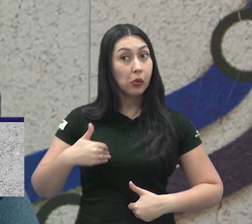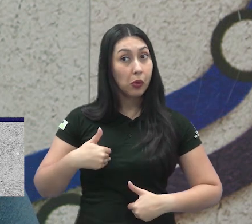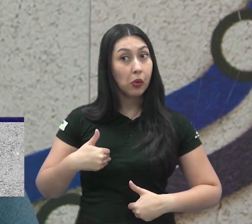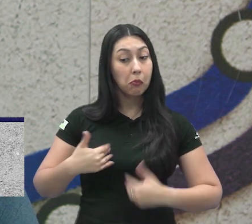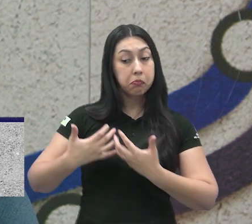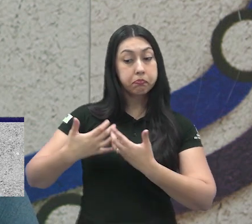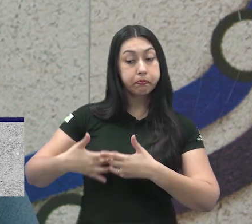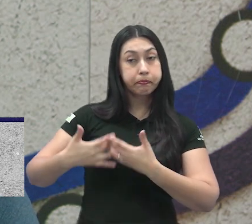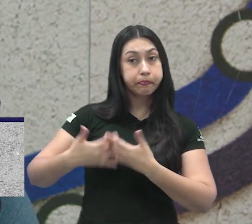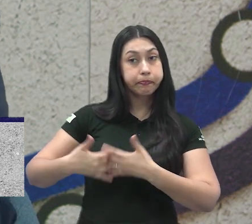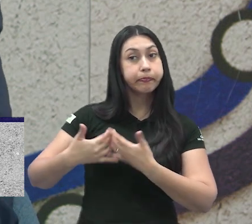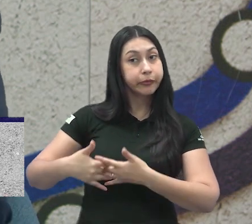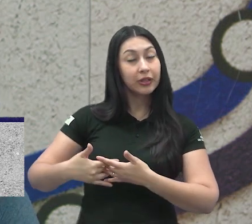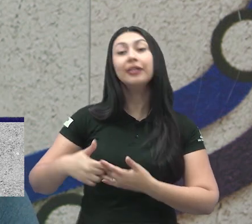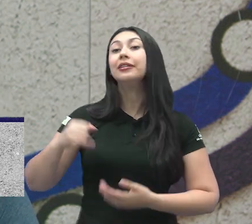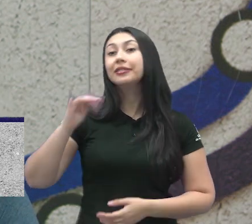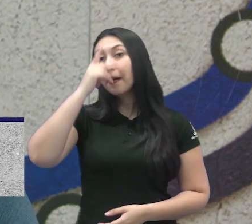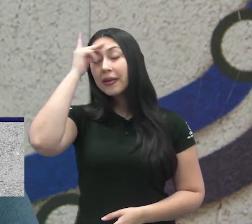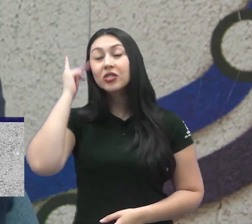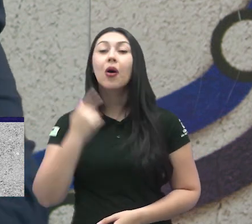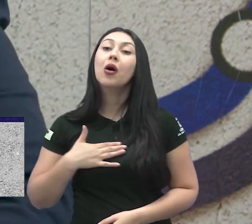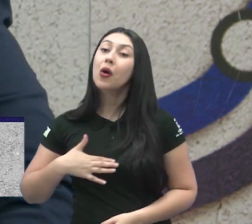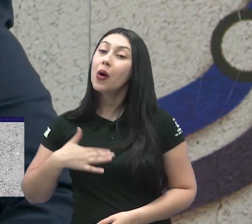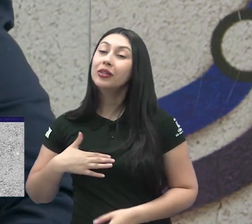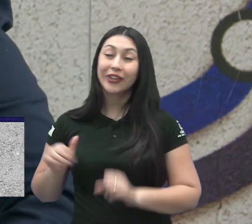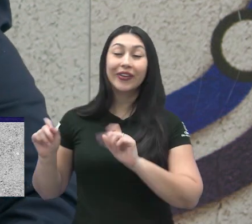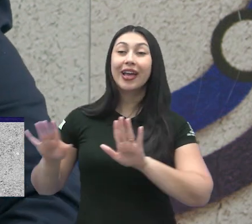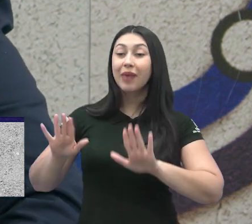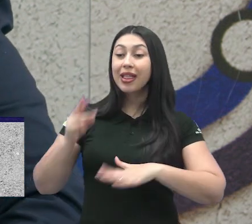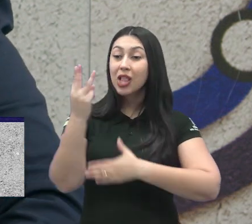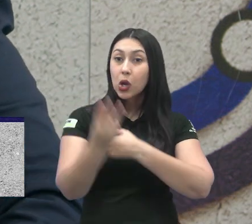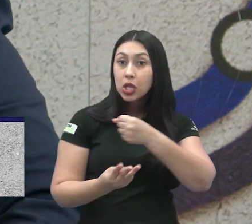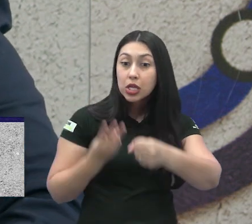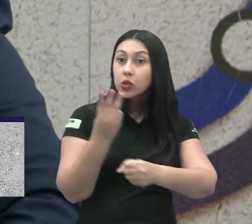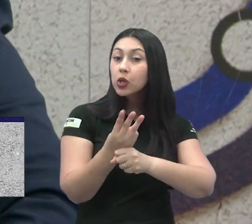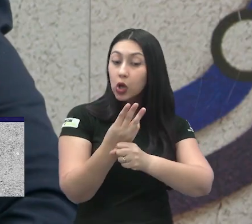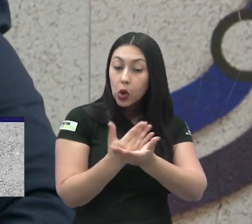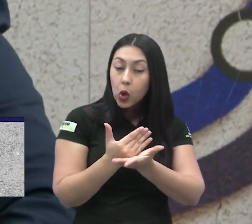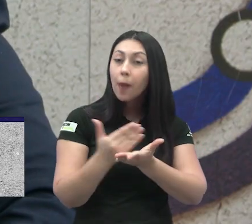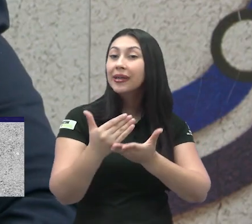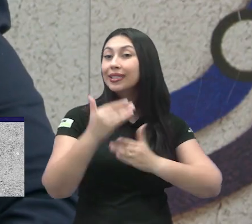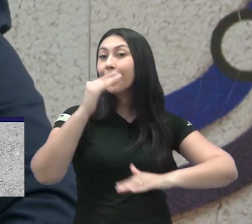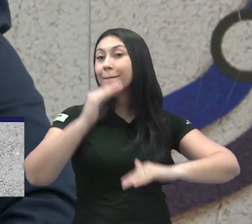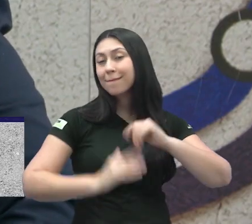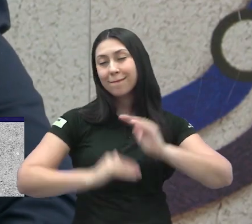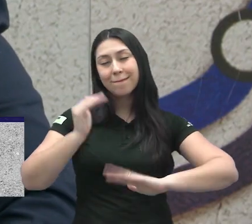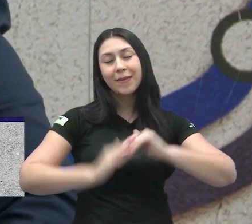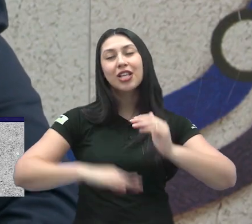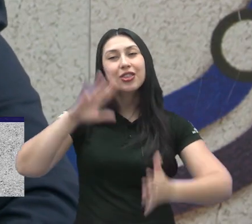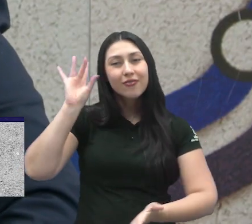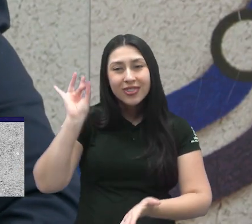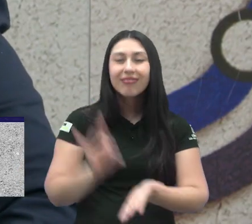né, para quem gosta dessa área de biológicas, e depois, a partir do terceiro ano, começam a vir mais as matérias que